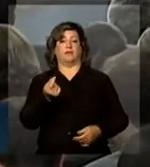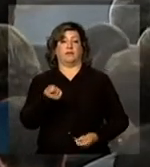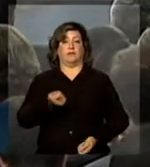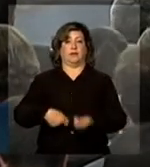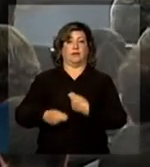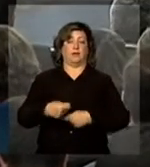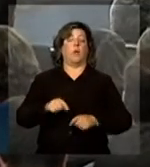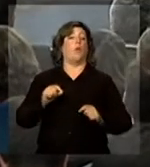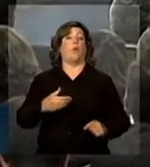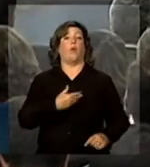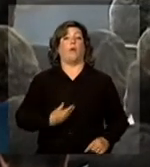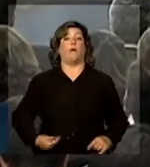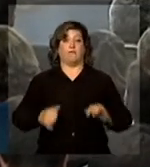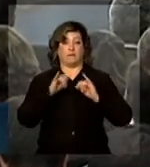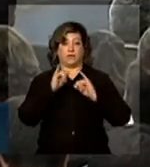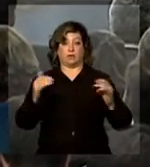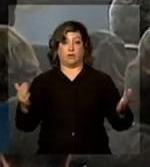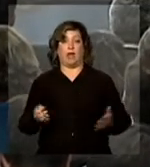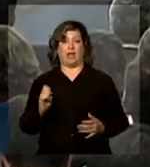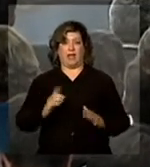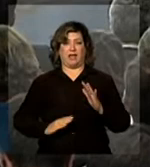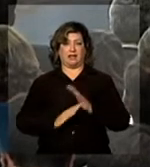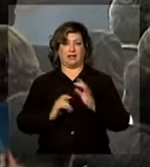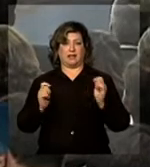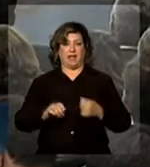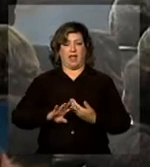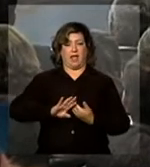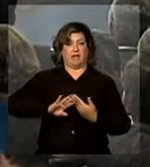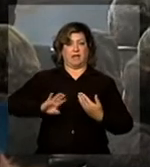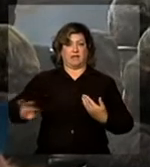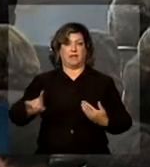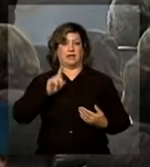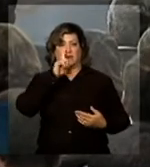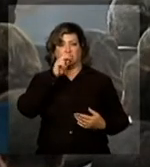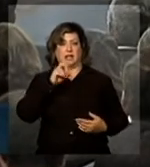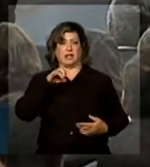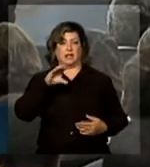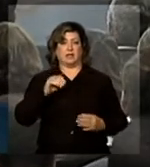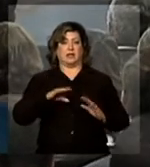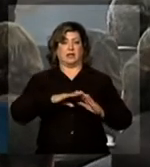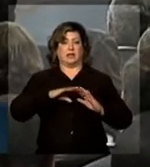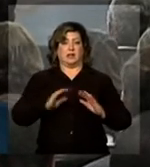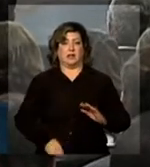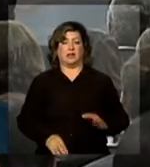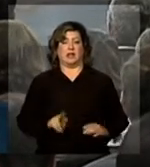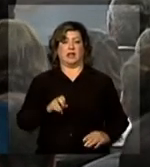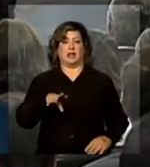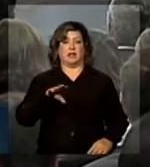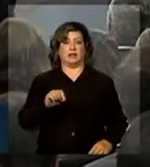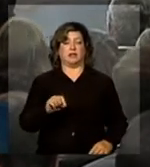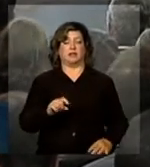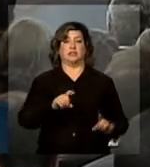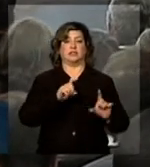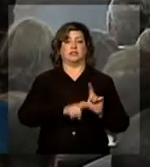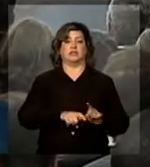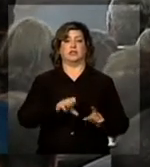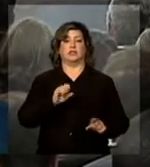O que o governo anunciou hoje é suficiente para afastar o risco de downgrade, de rebaixamento na classificação de risco da dívida soberana do